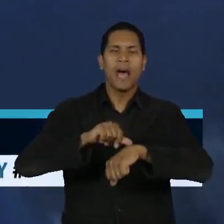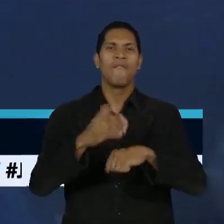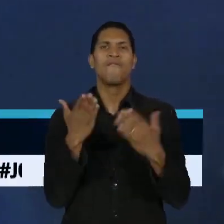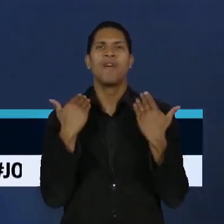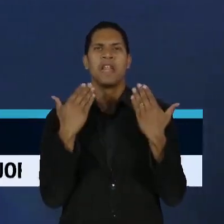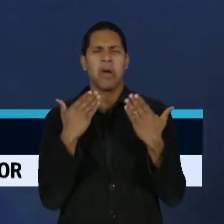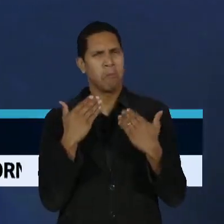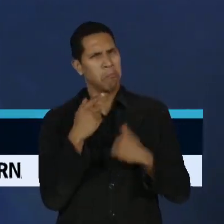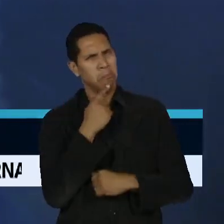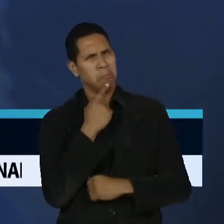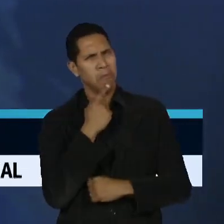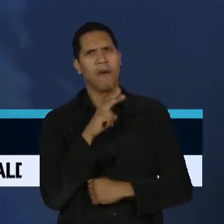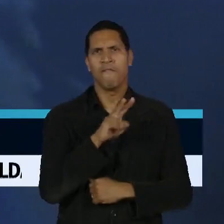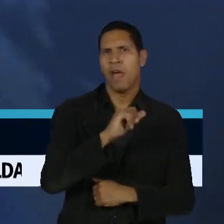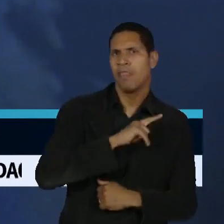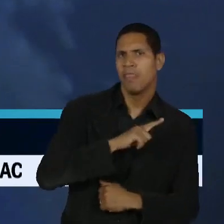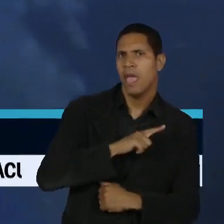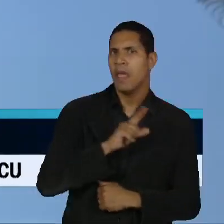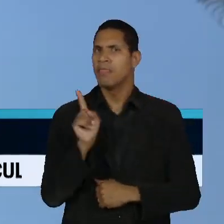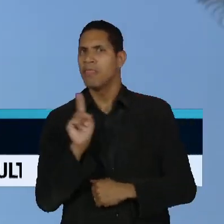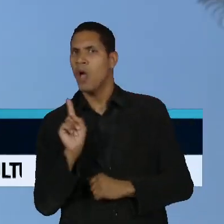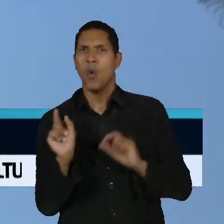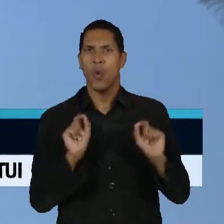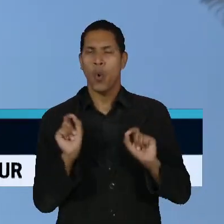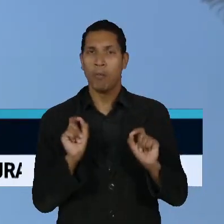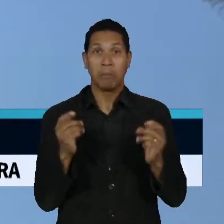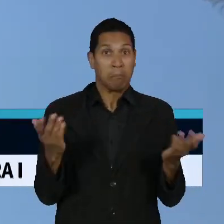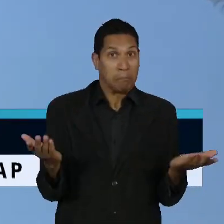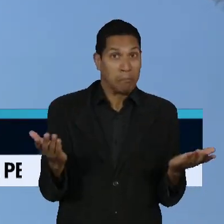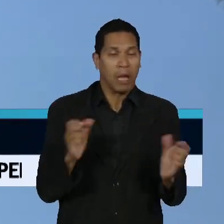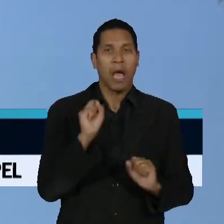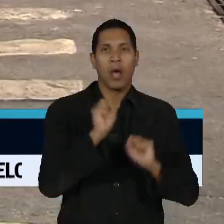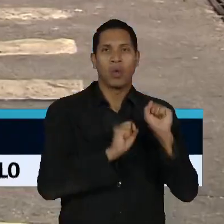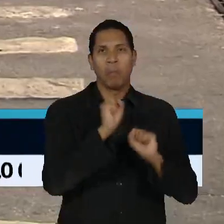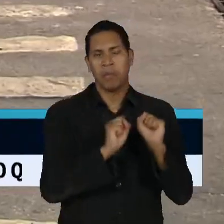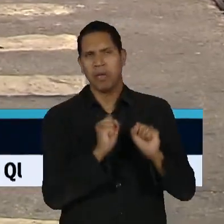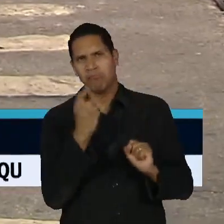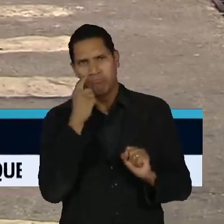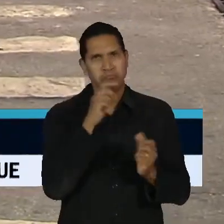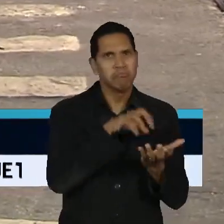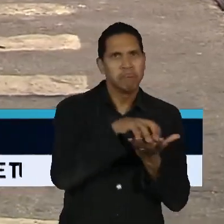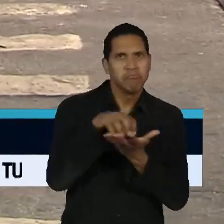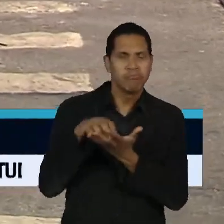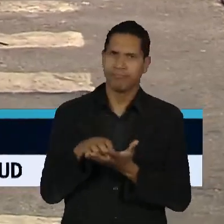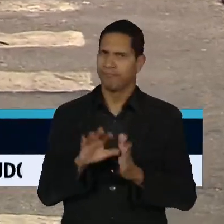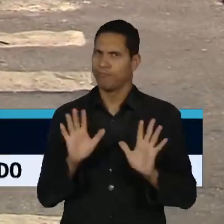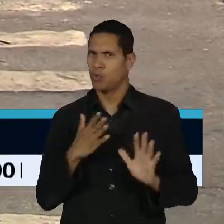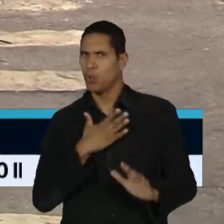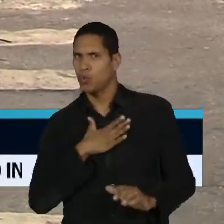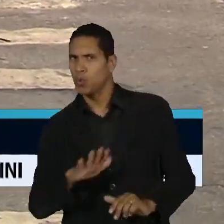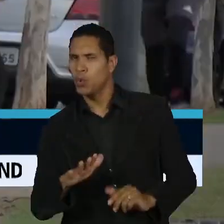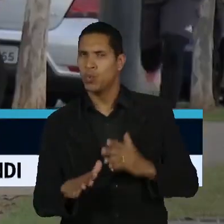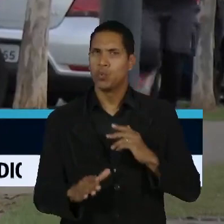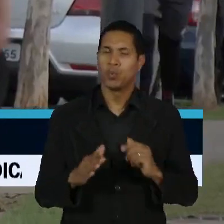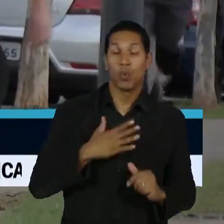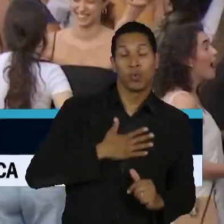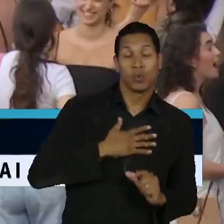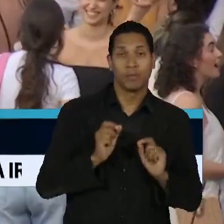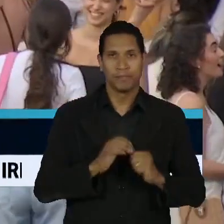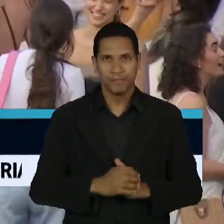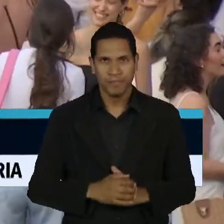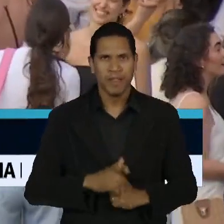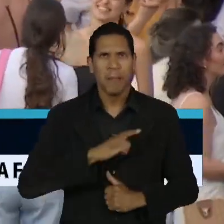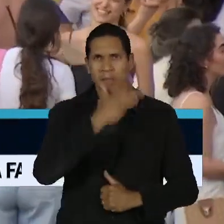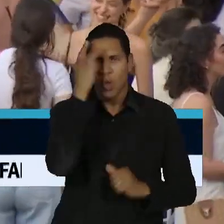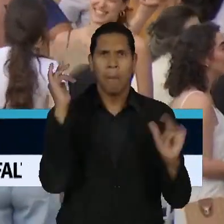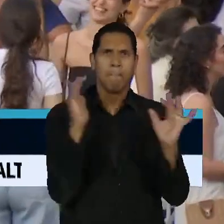notícia que desagrada alguns setores da economia calor é sinônimo de pessoas circulando pelas ruas parques